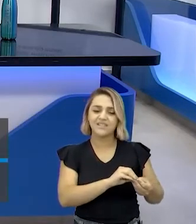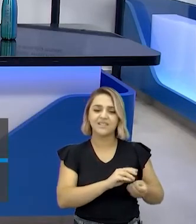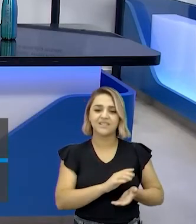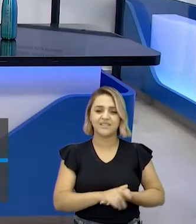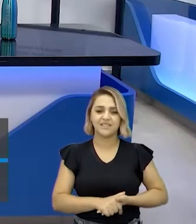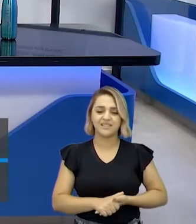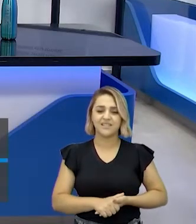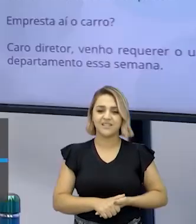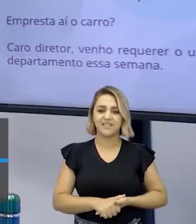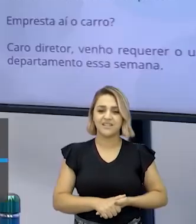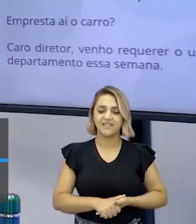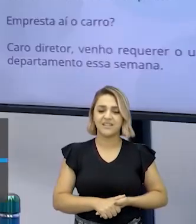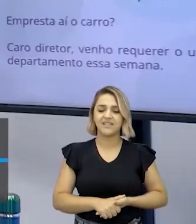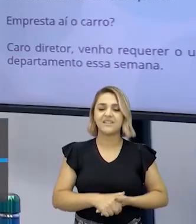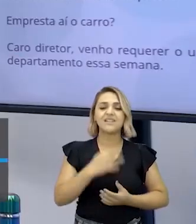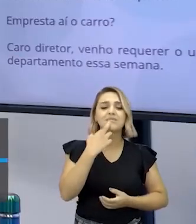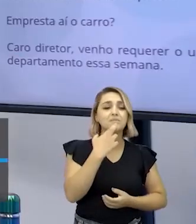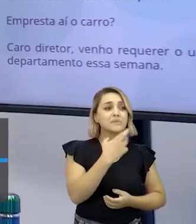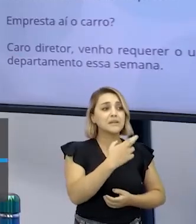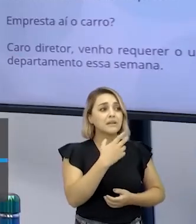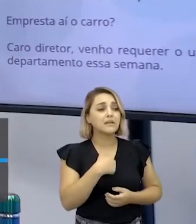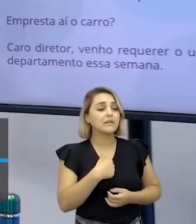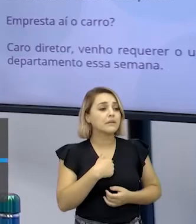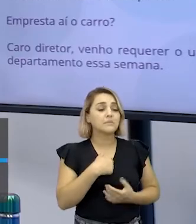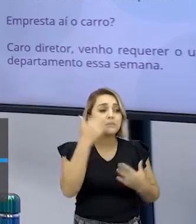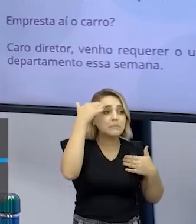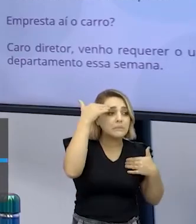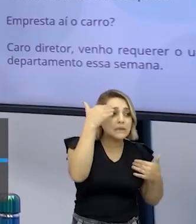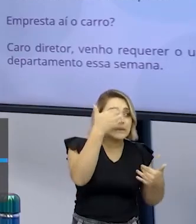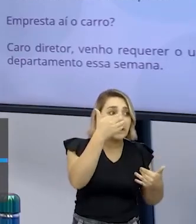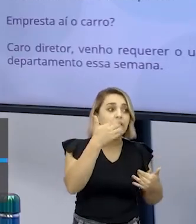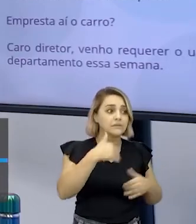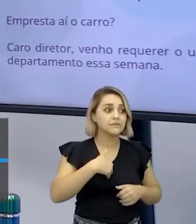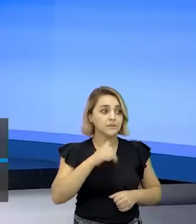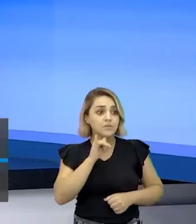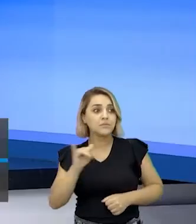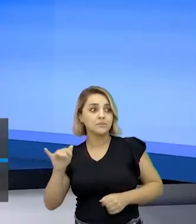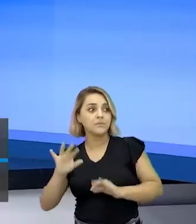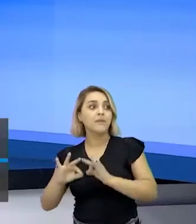você respondeu? Obrigada, doutor. Eu vou avisar minha família.